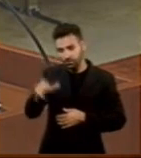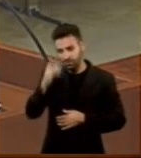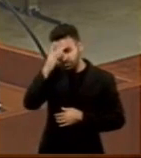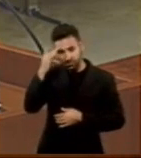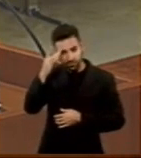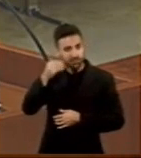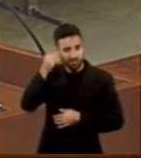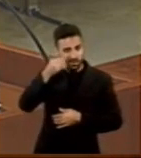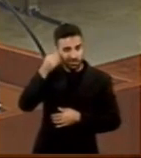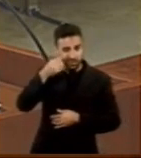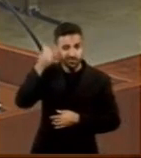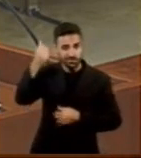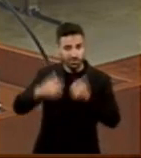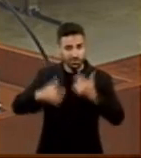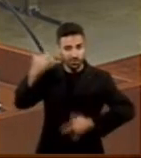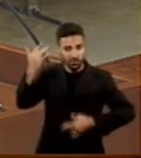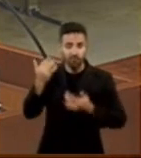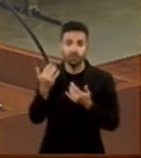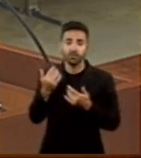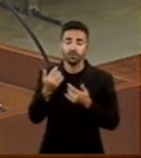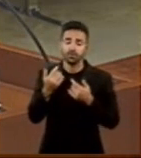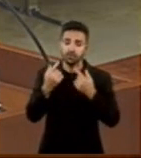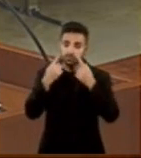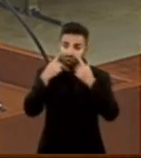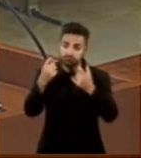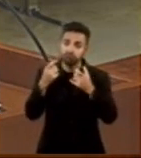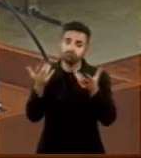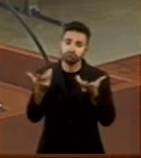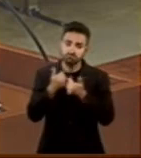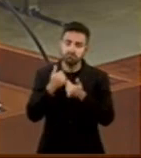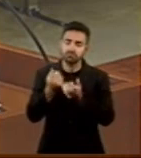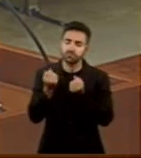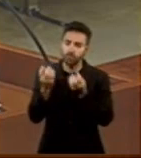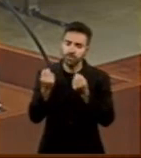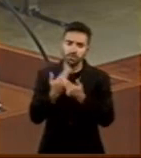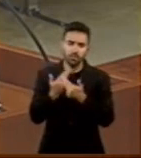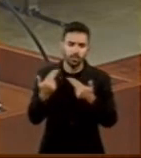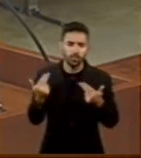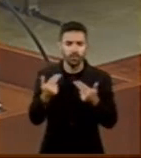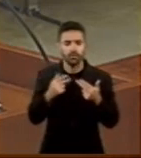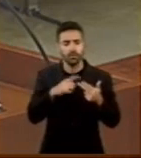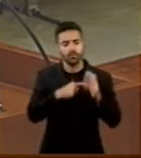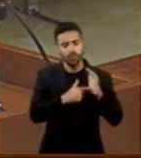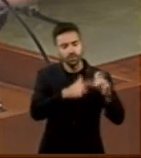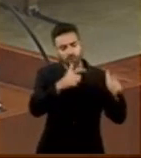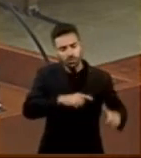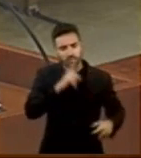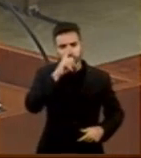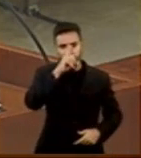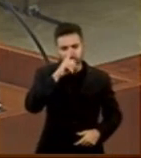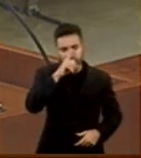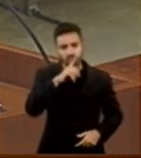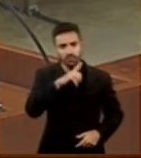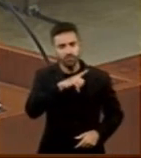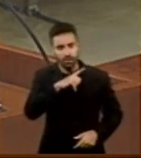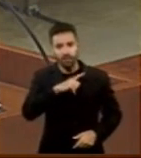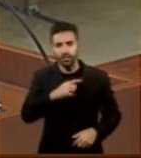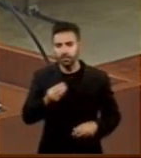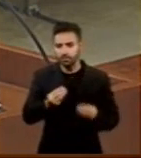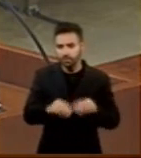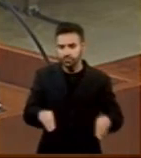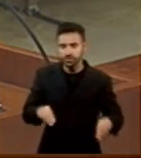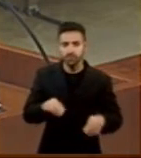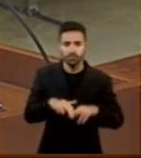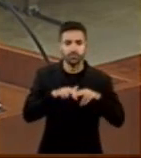trouxeram muitos dados fáticos interessantes de, nesse porto aqui, há risco, há perigo, há periculosidade, portanto, tem